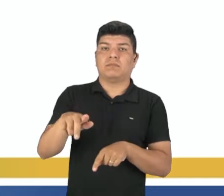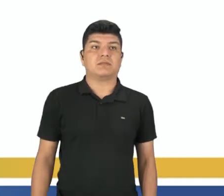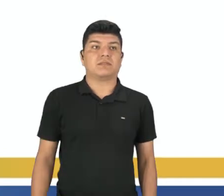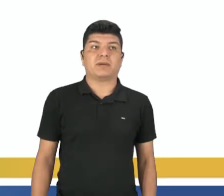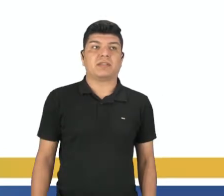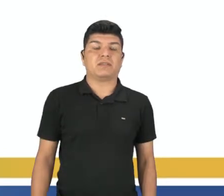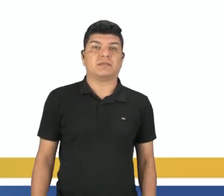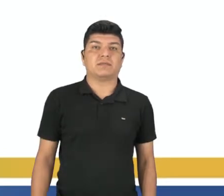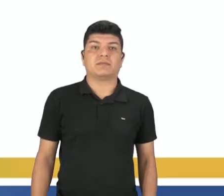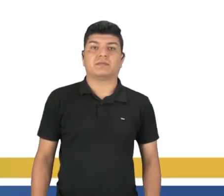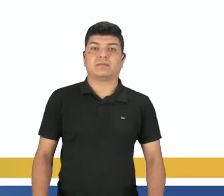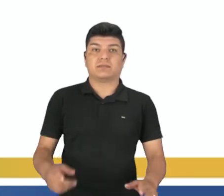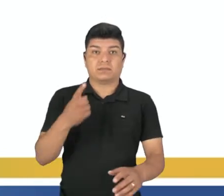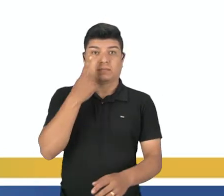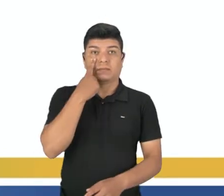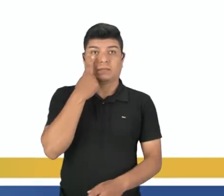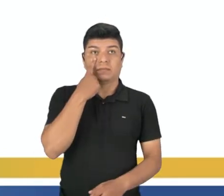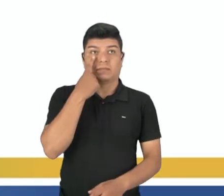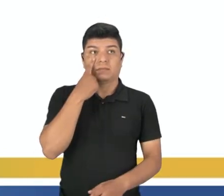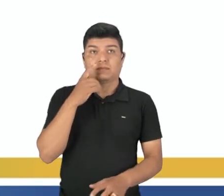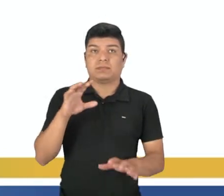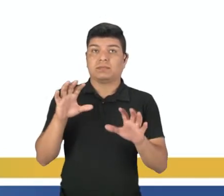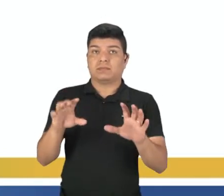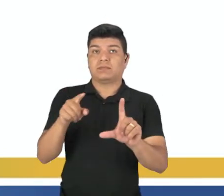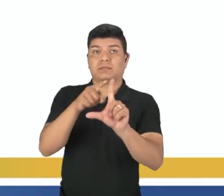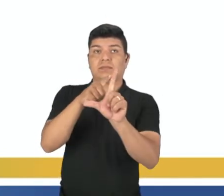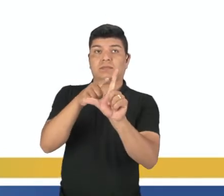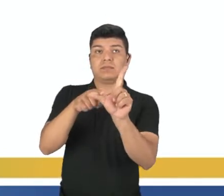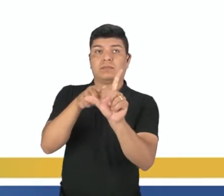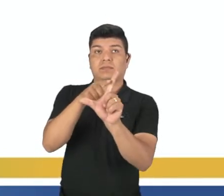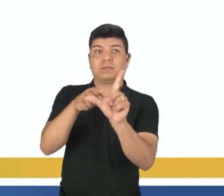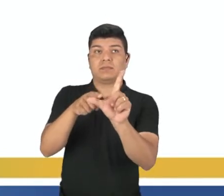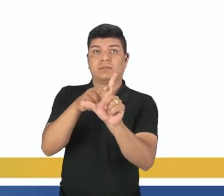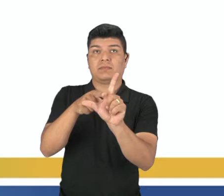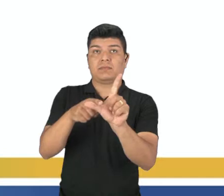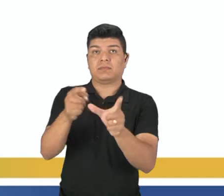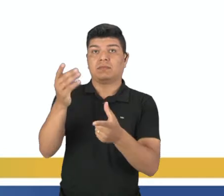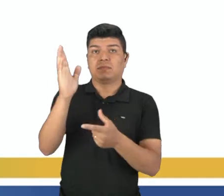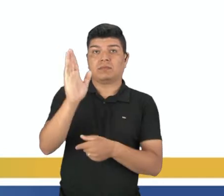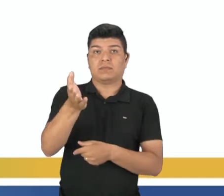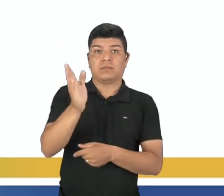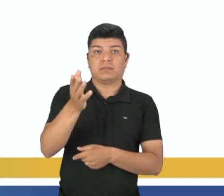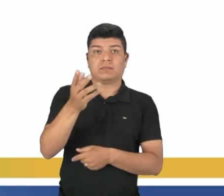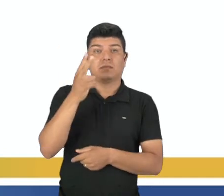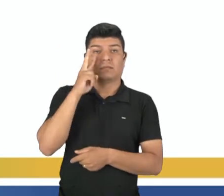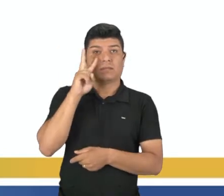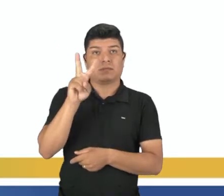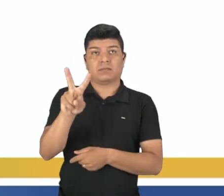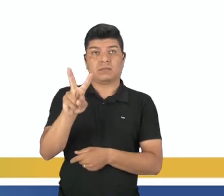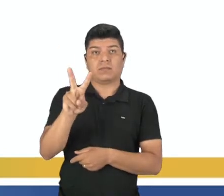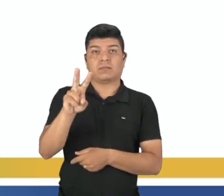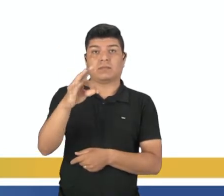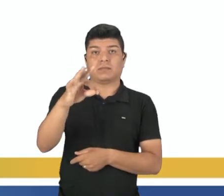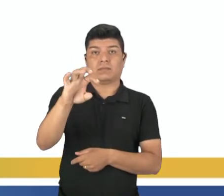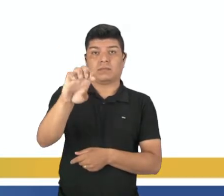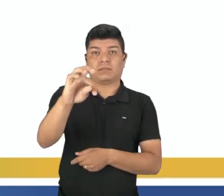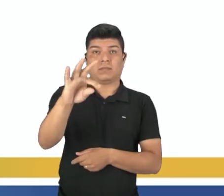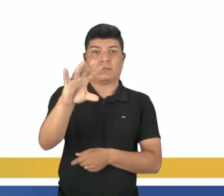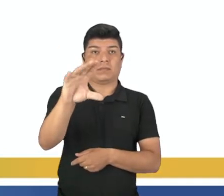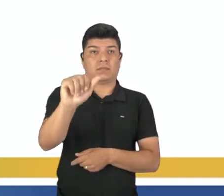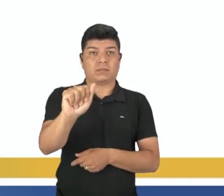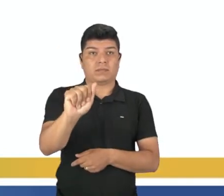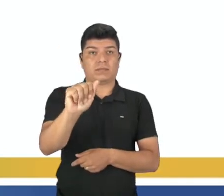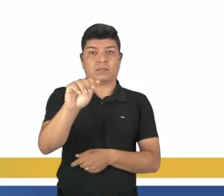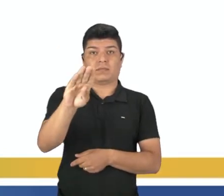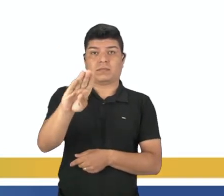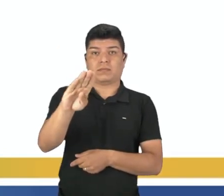medida. Então, observe que os ângulos, que como nós vimos anteriormente, os ângulos θ e